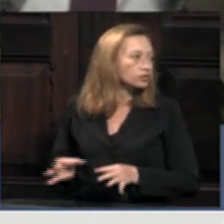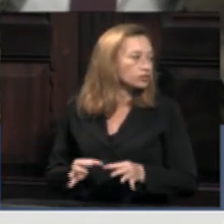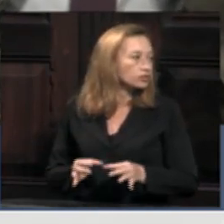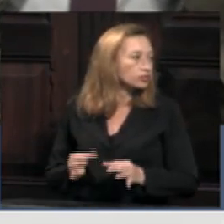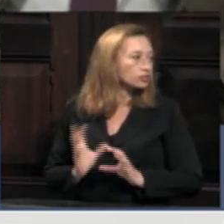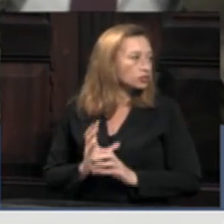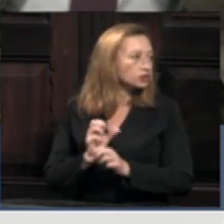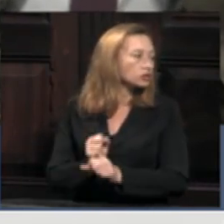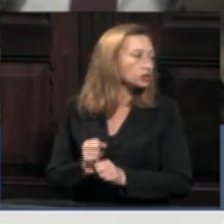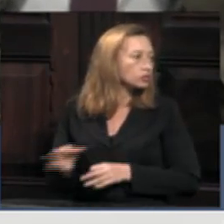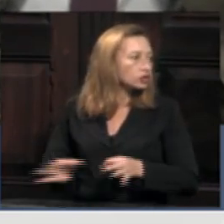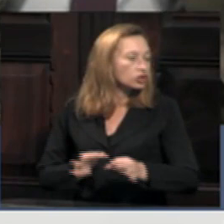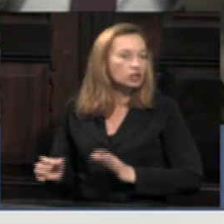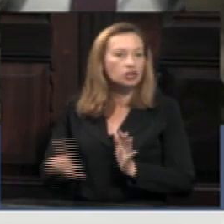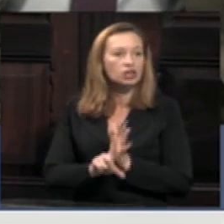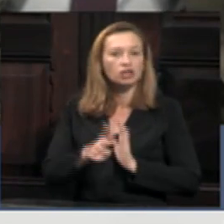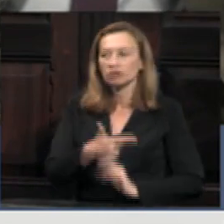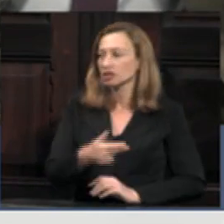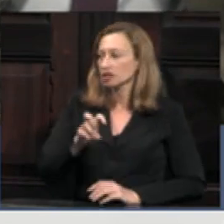de lei